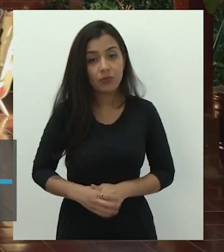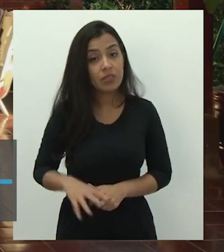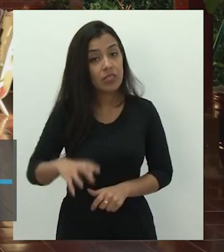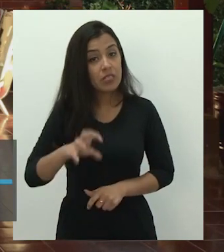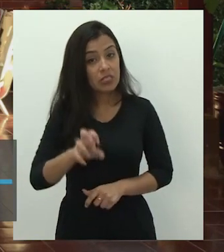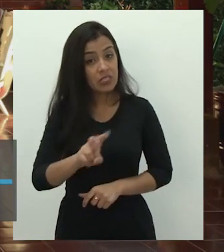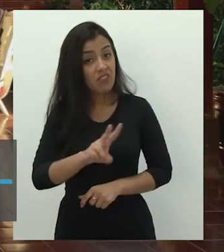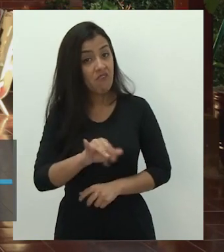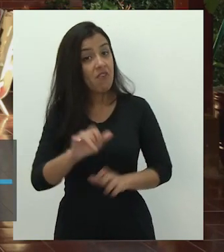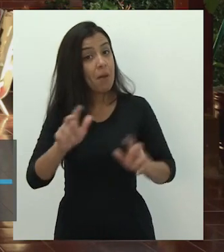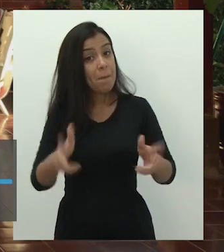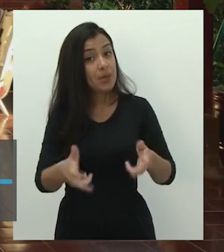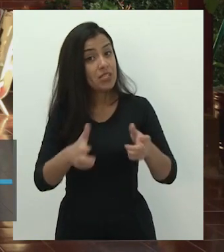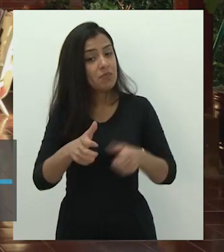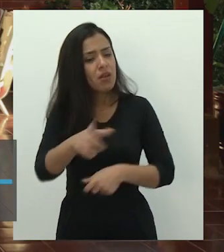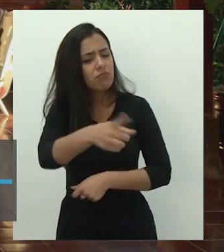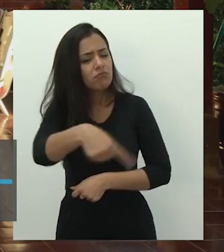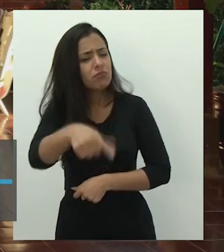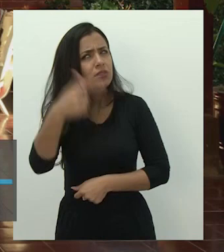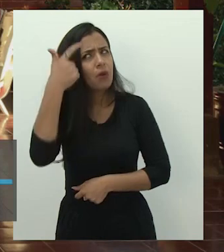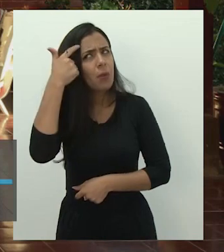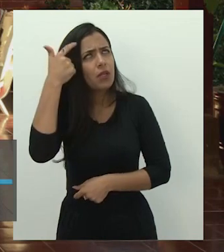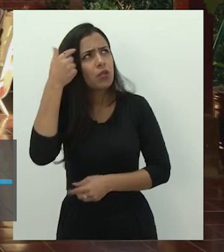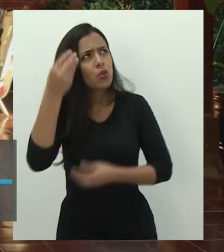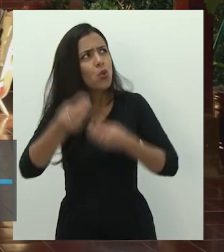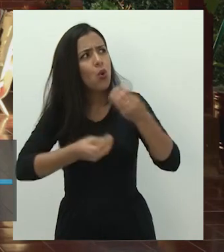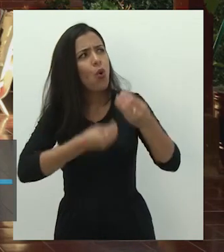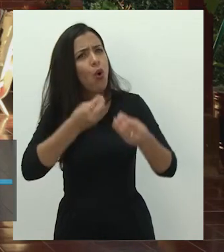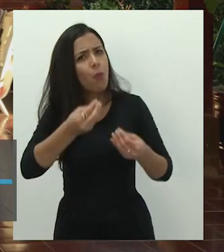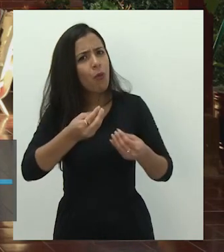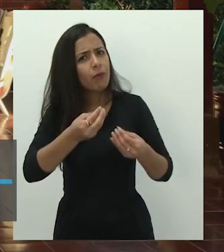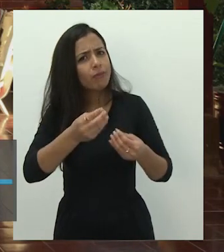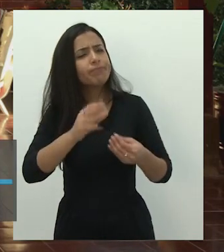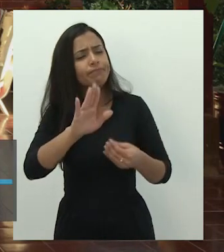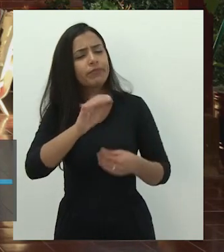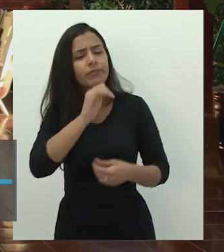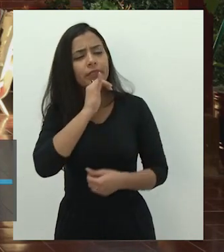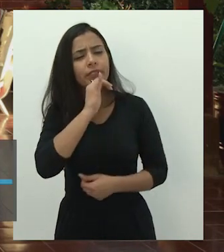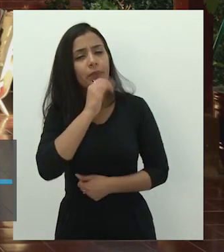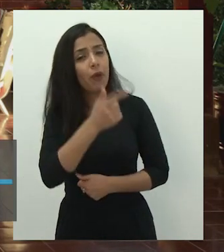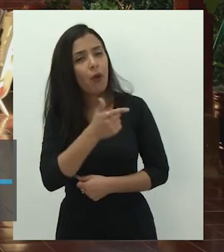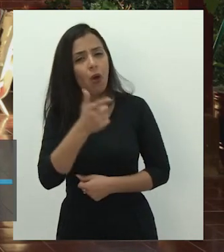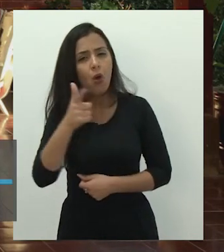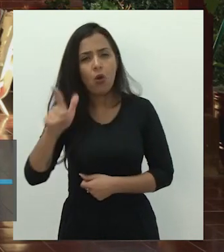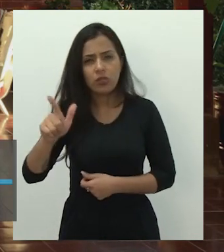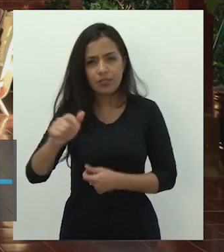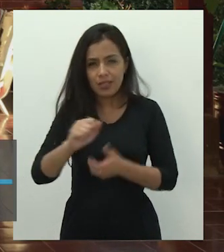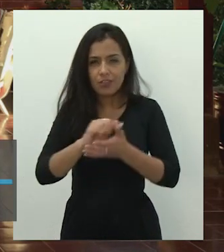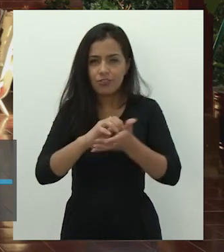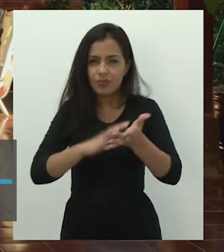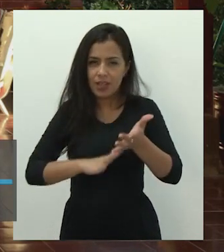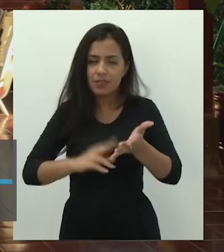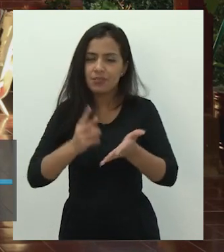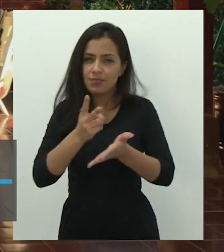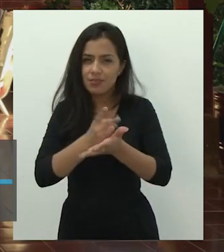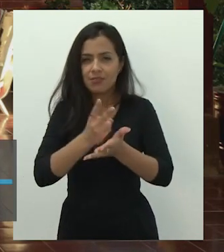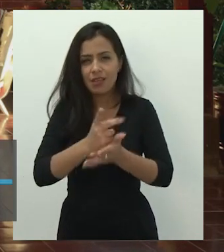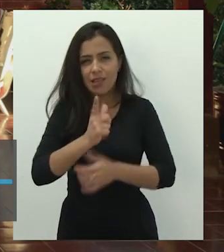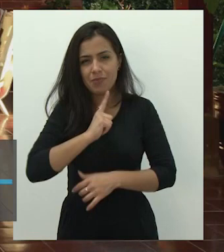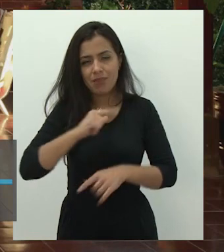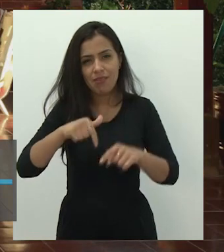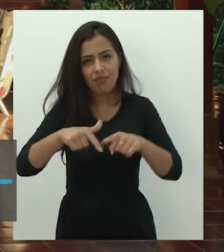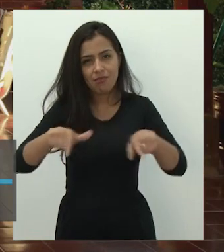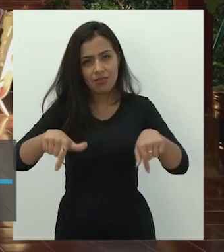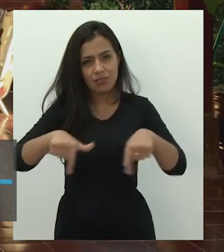eles estão pensando. Bom, vamos ver outro exemplo, com atividades que normalmente são feitas na sala